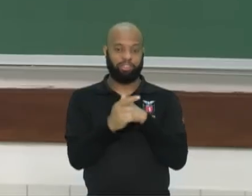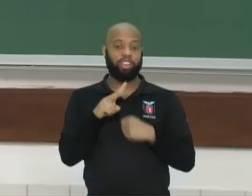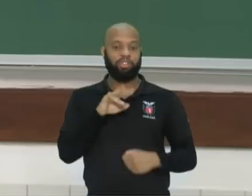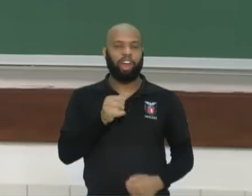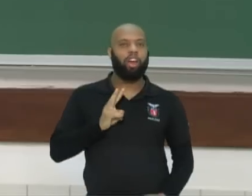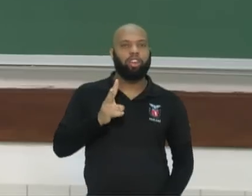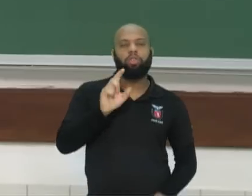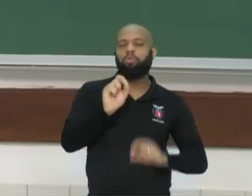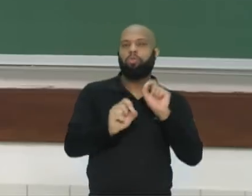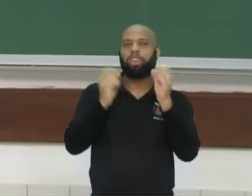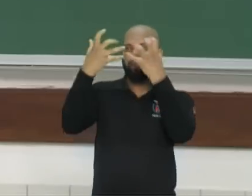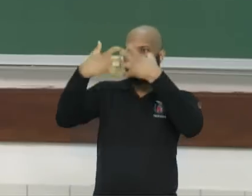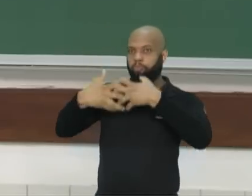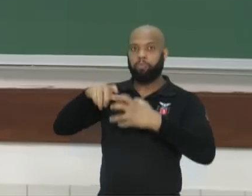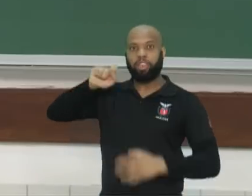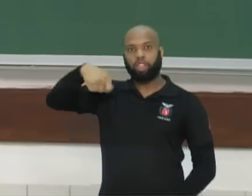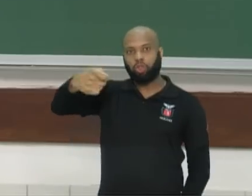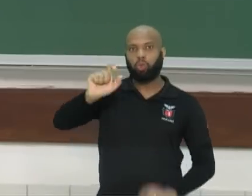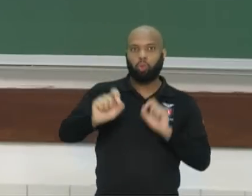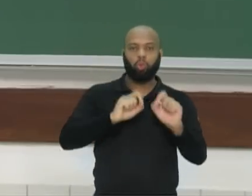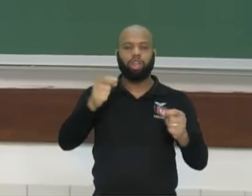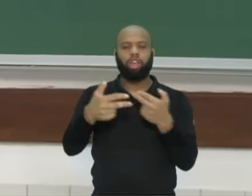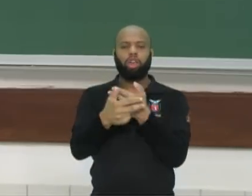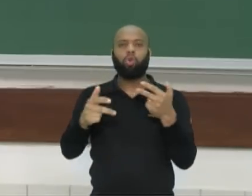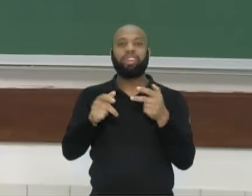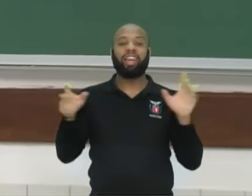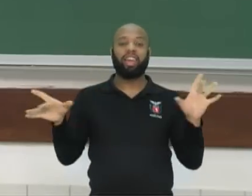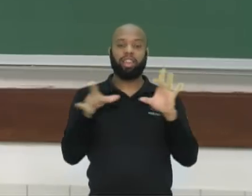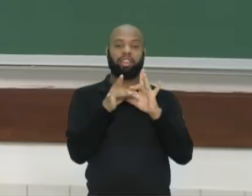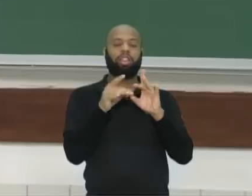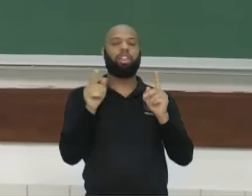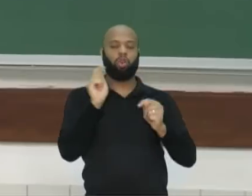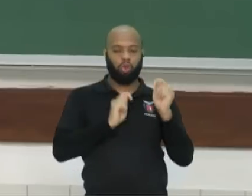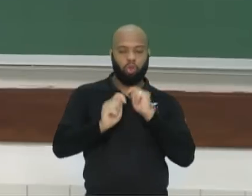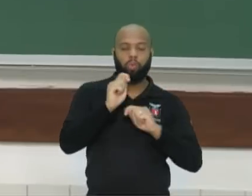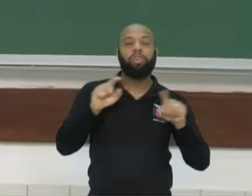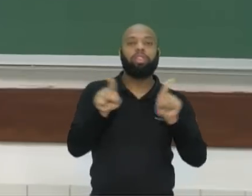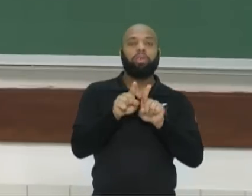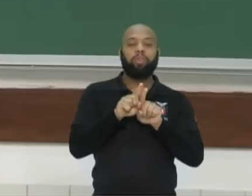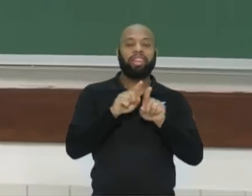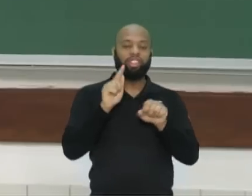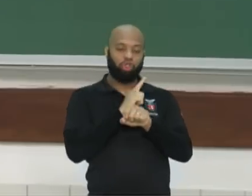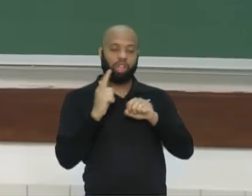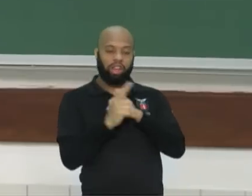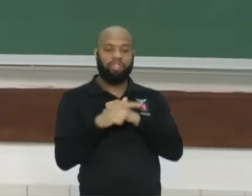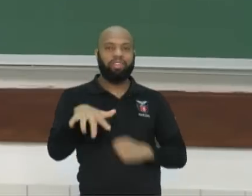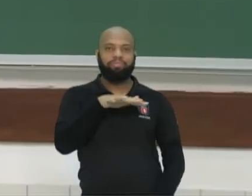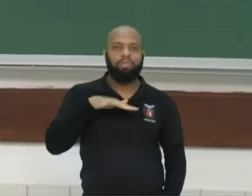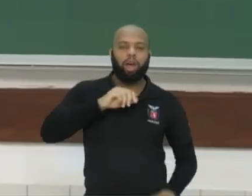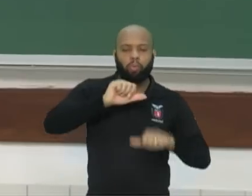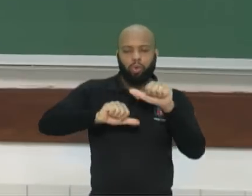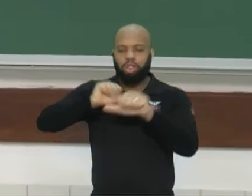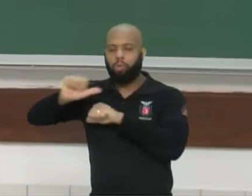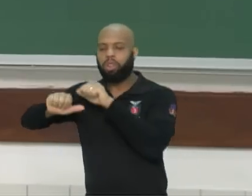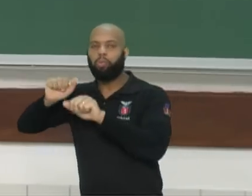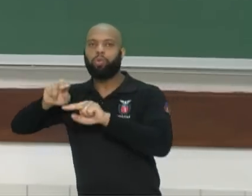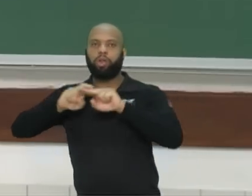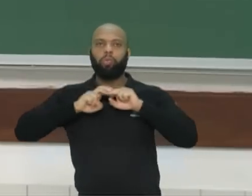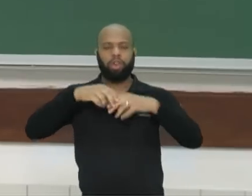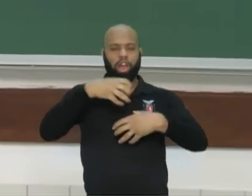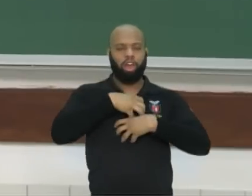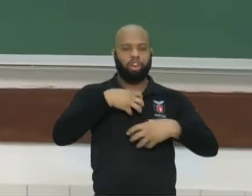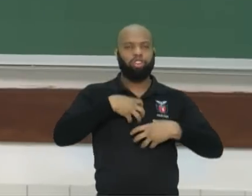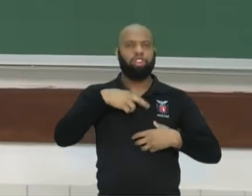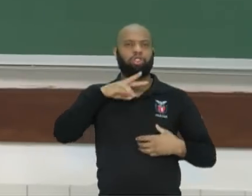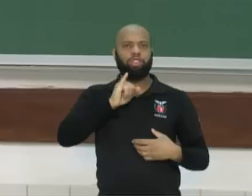continuar pensando nas atividades econômicas e como o espaço geográfico vai se alterando em relação à forma